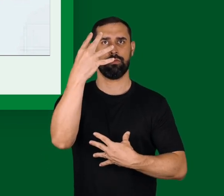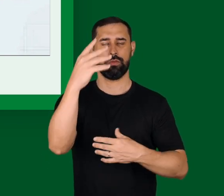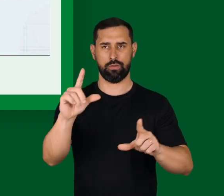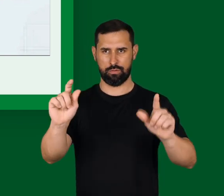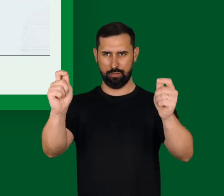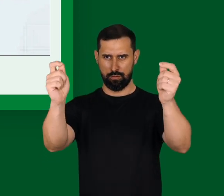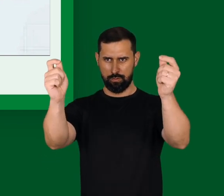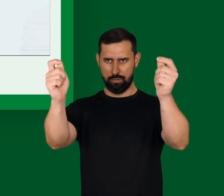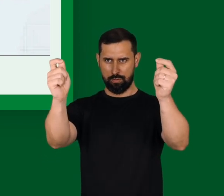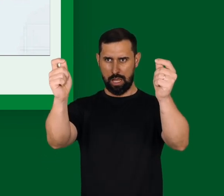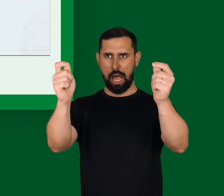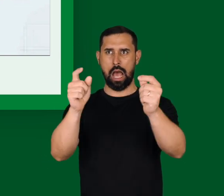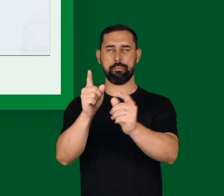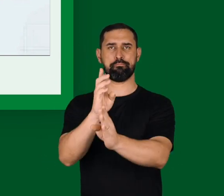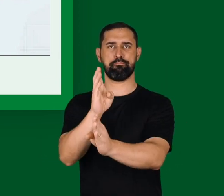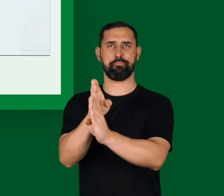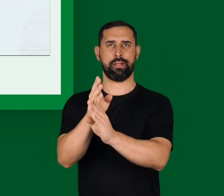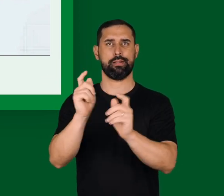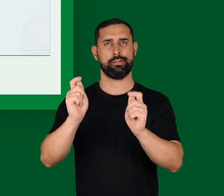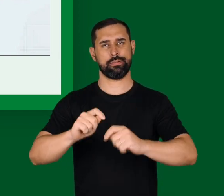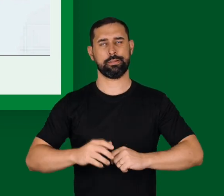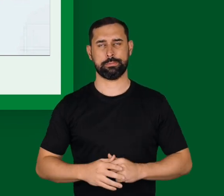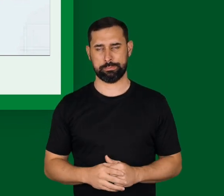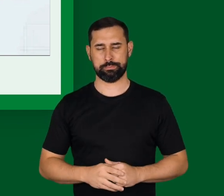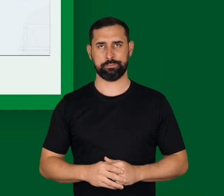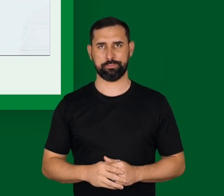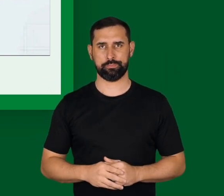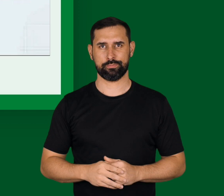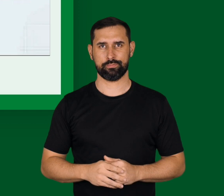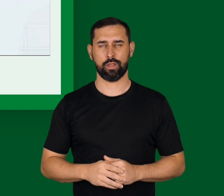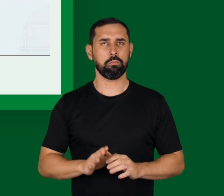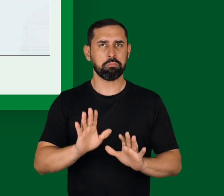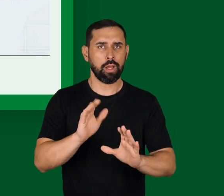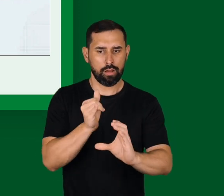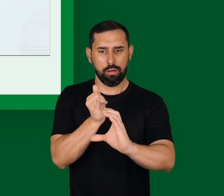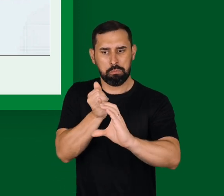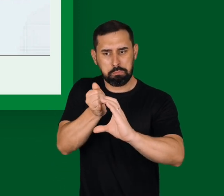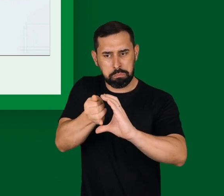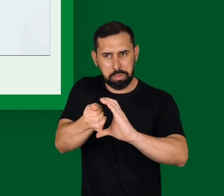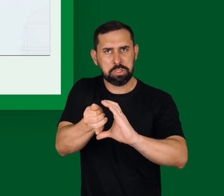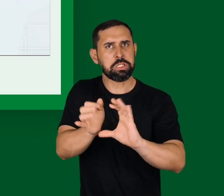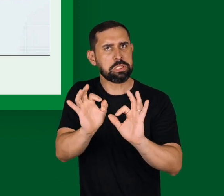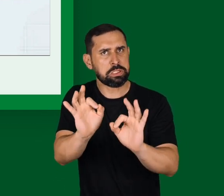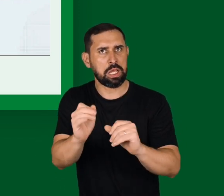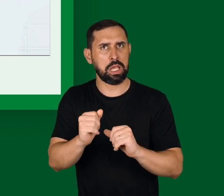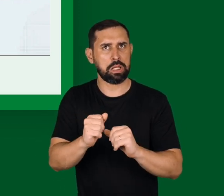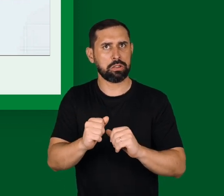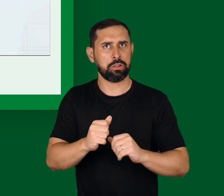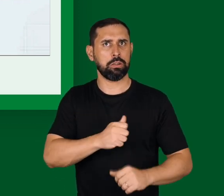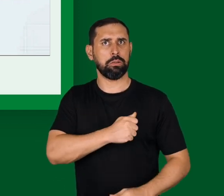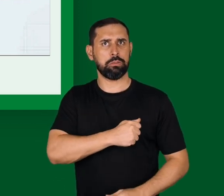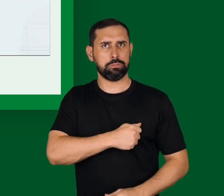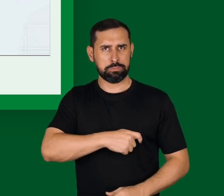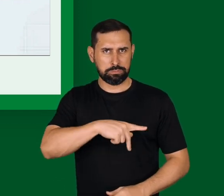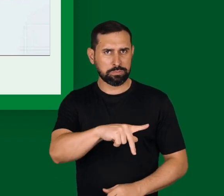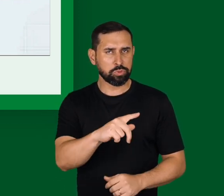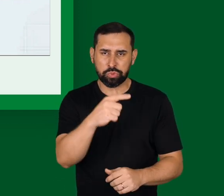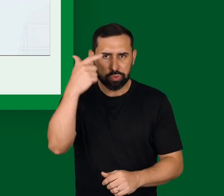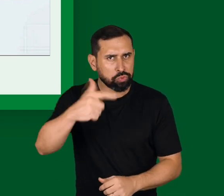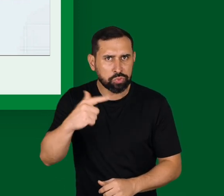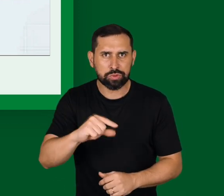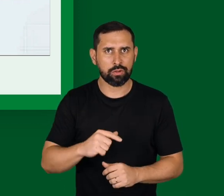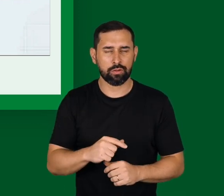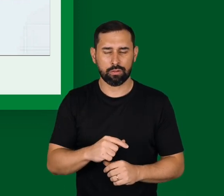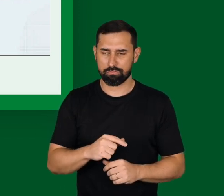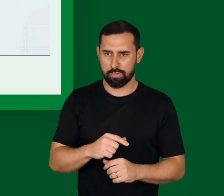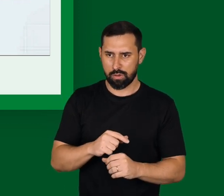ausculta pulmonar e, obviamente, com raio-x. E lembrar que, às vezes, apesar de estar tubo